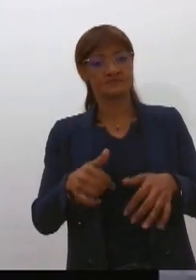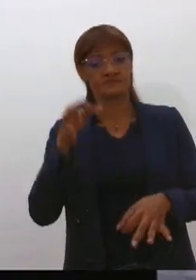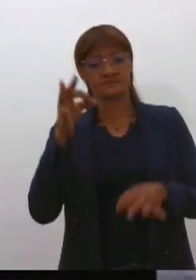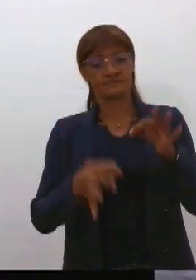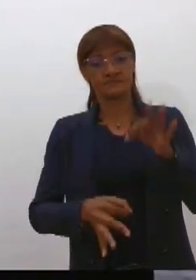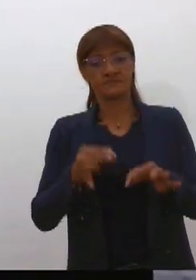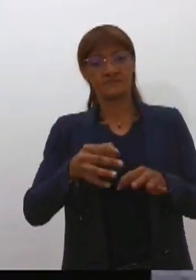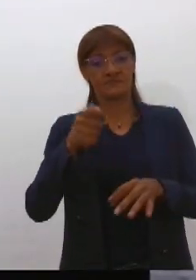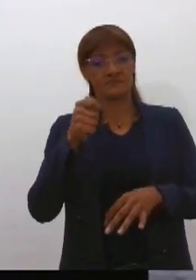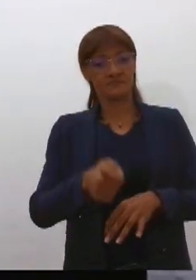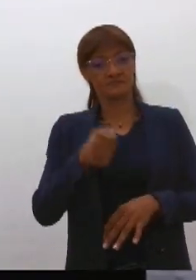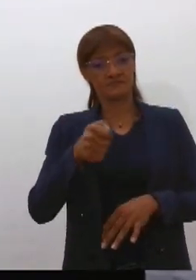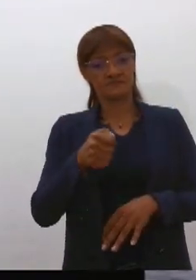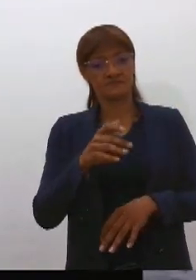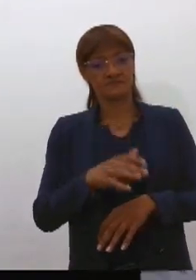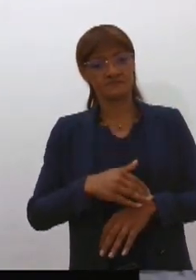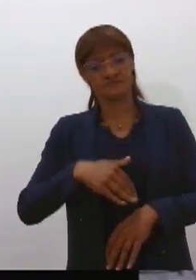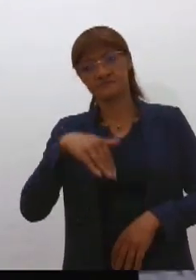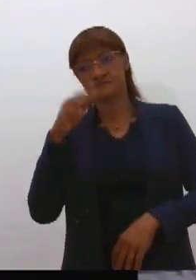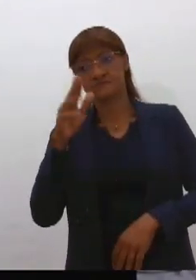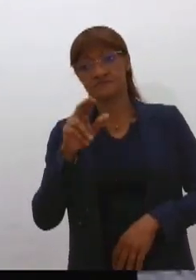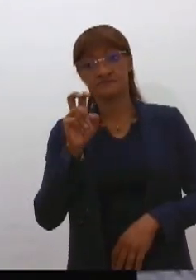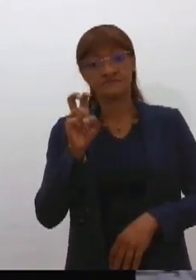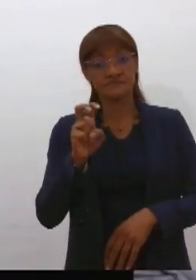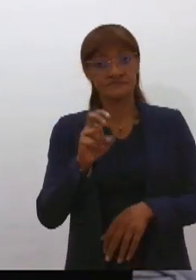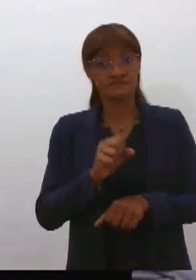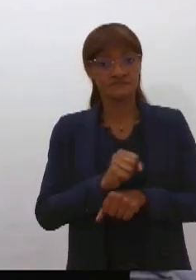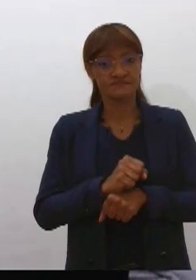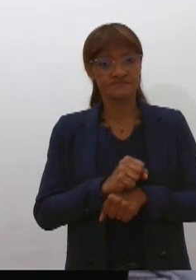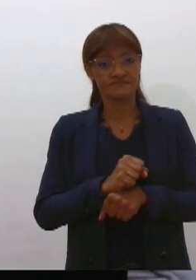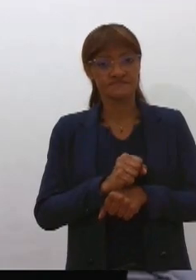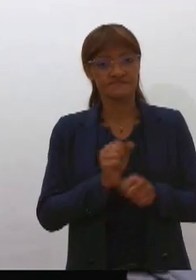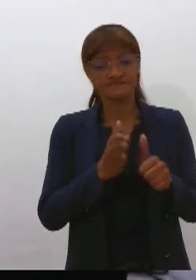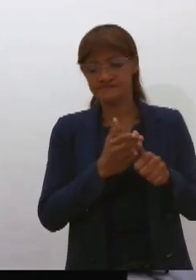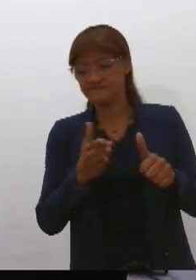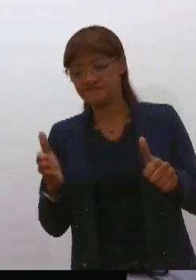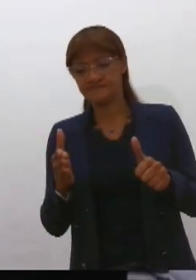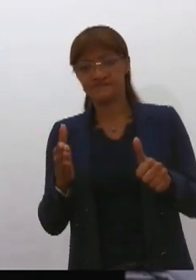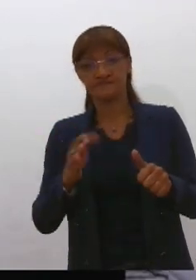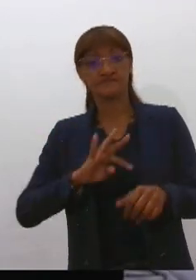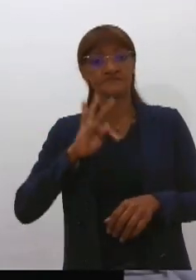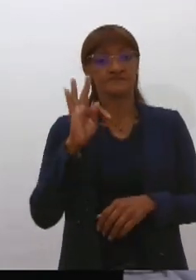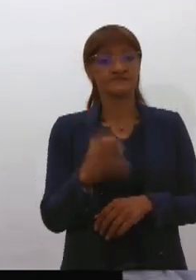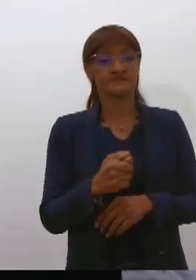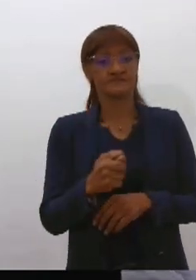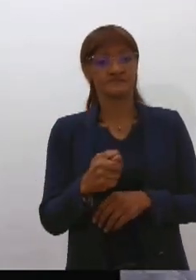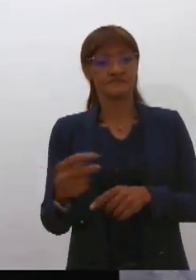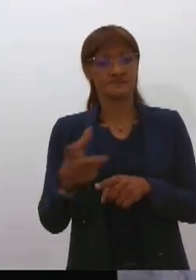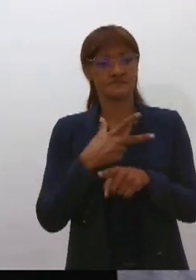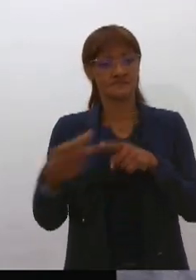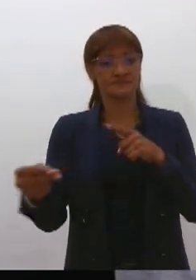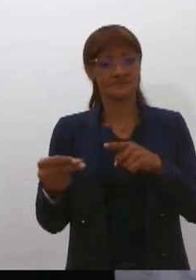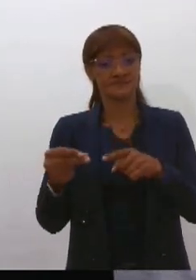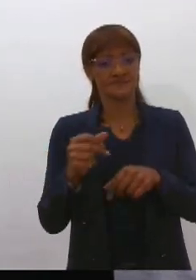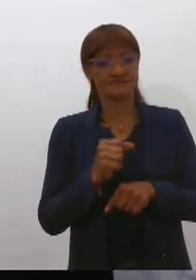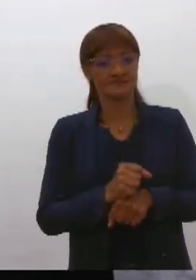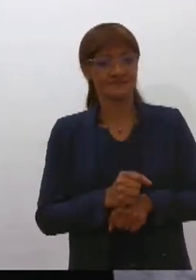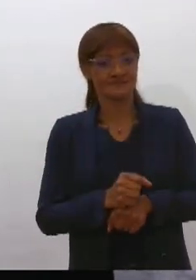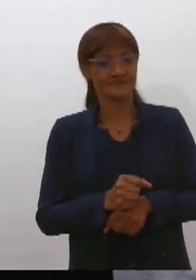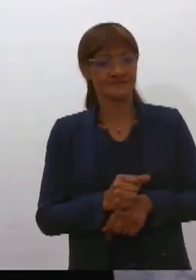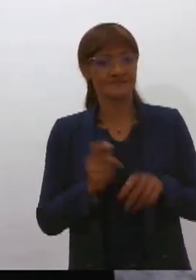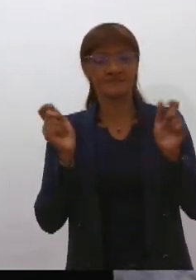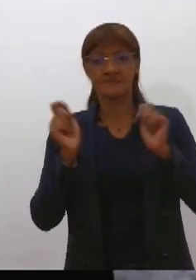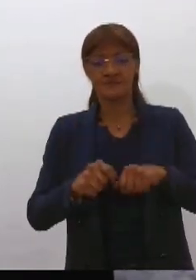que foi provocada por mais de 5 demandas, e eu venci todas elas. Eram os monstros do oceano que atravessei para chegar à